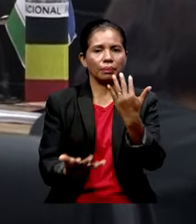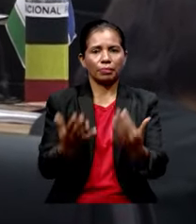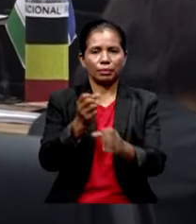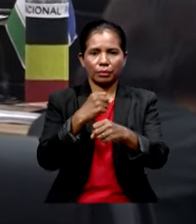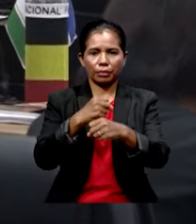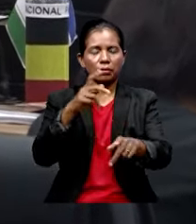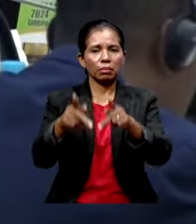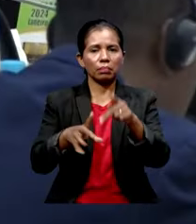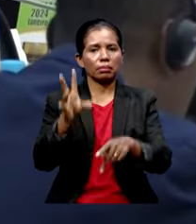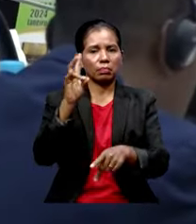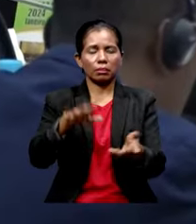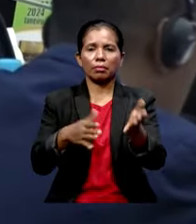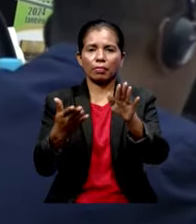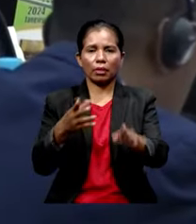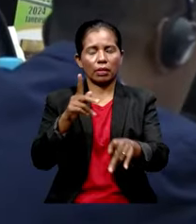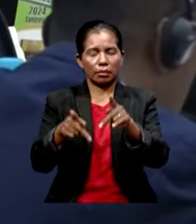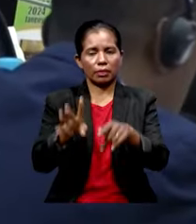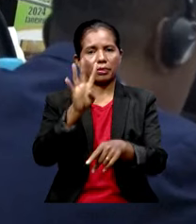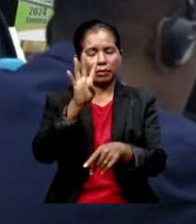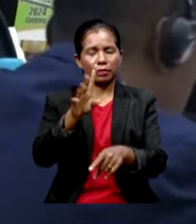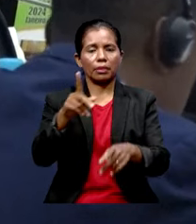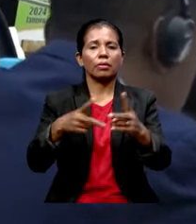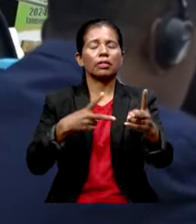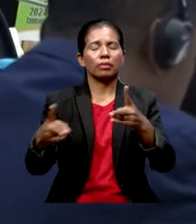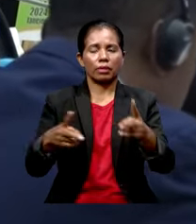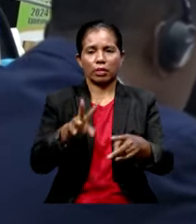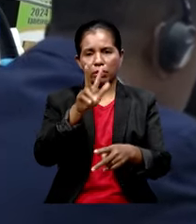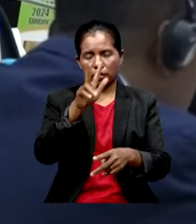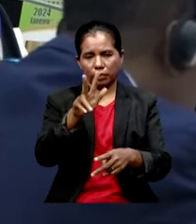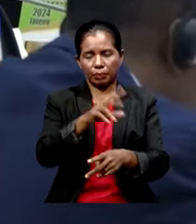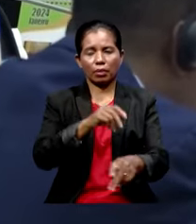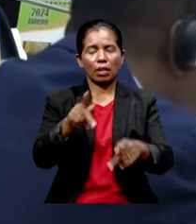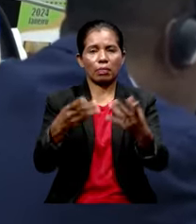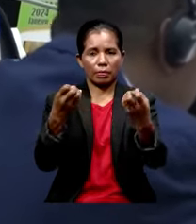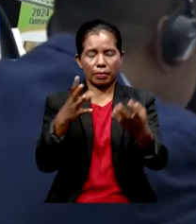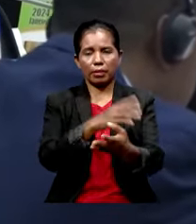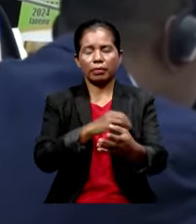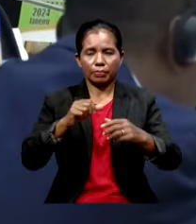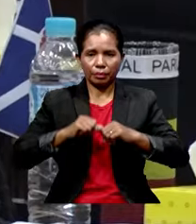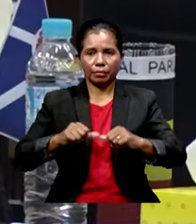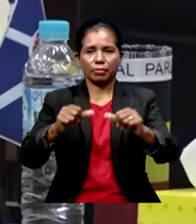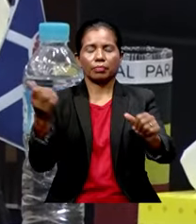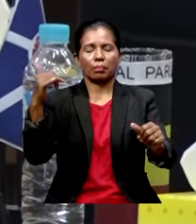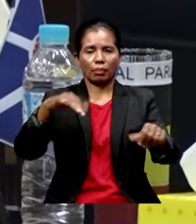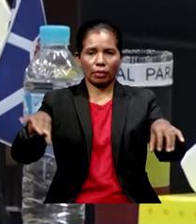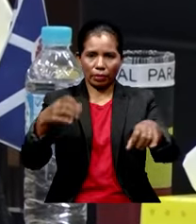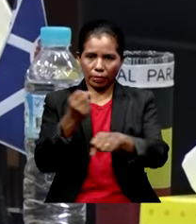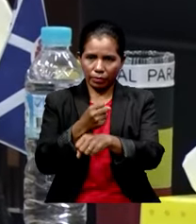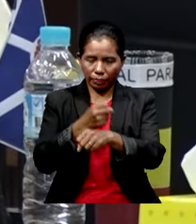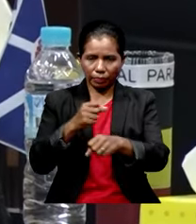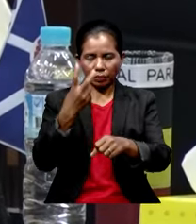ema na Hitumate, bombeiro na Inhat, no ema civil na Tolu. Operador Rehon Resin, ma continua sirania esforço o